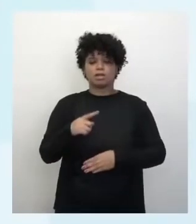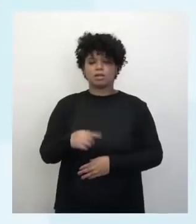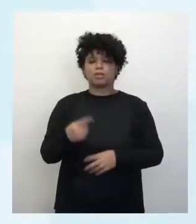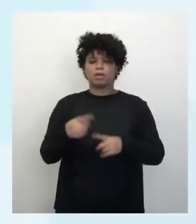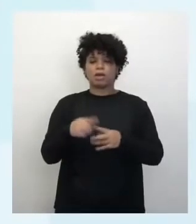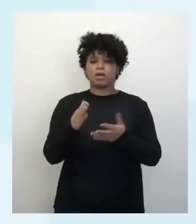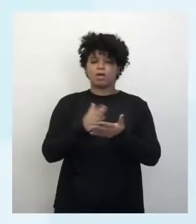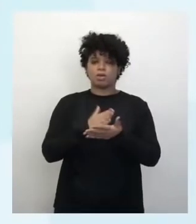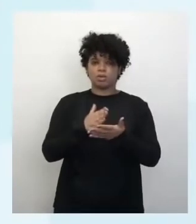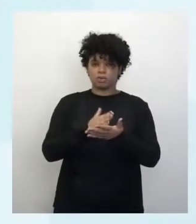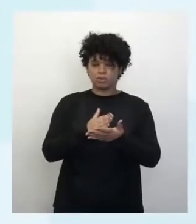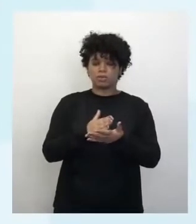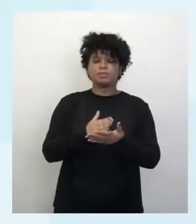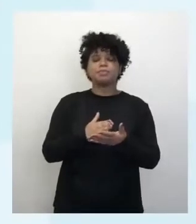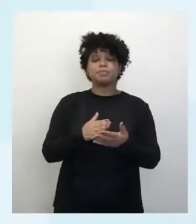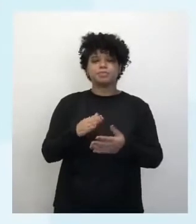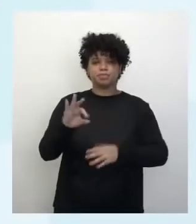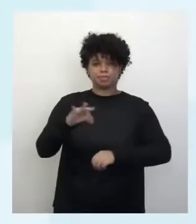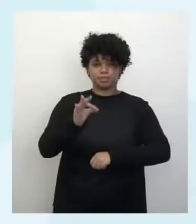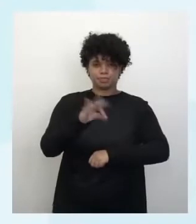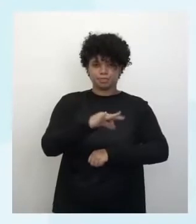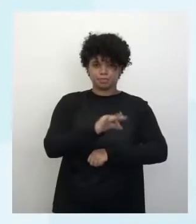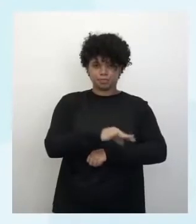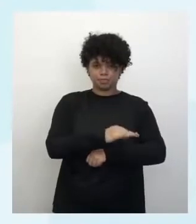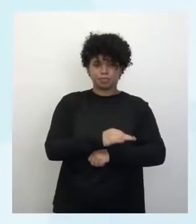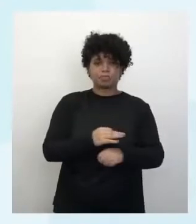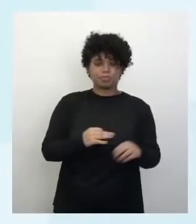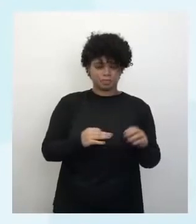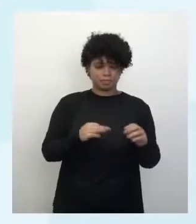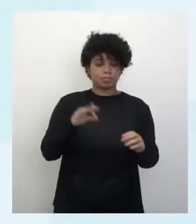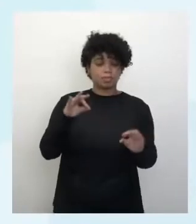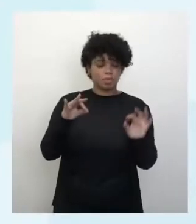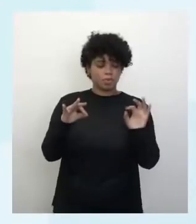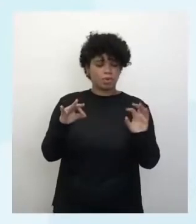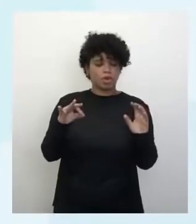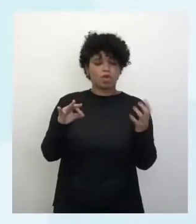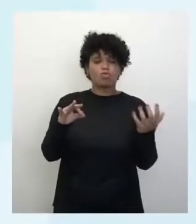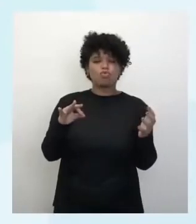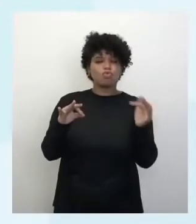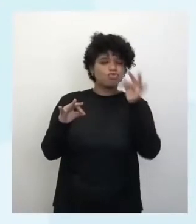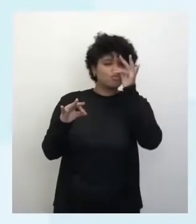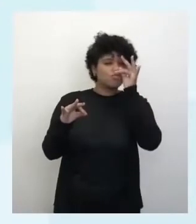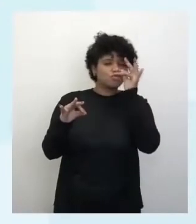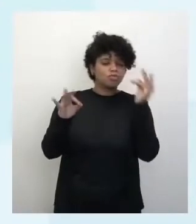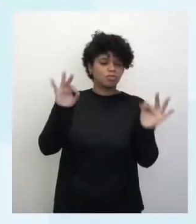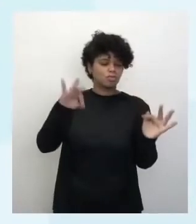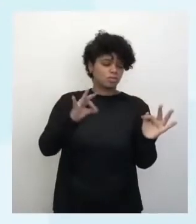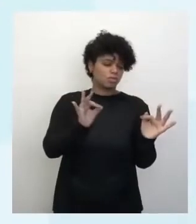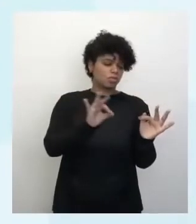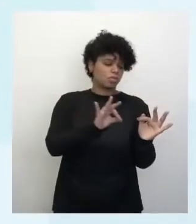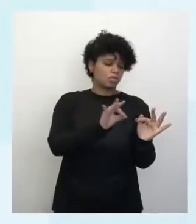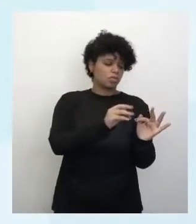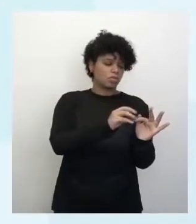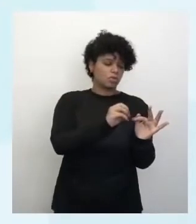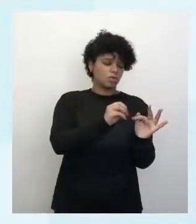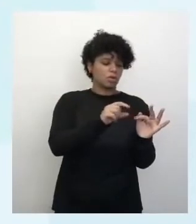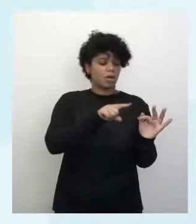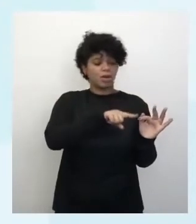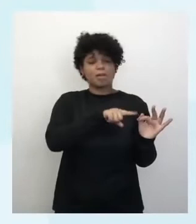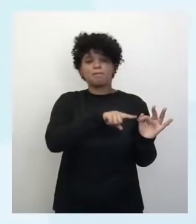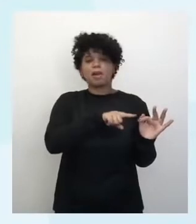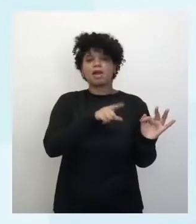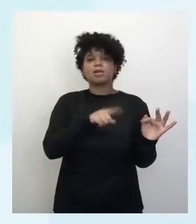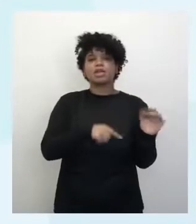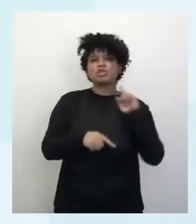alimentam no pólen de uma planta geneticamente modificada, seu sistema imunológico também é atacado por essa bactéria. No caso